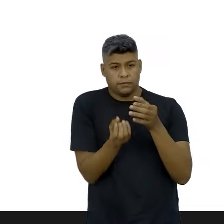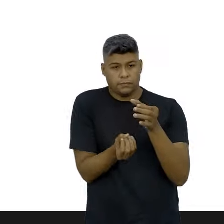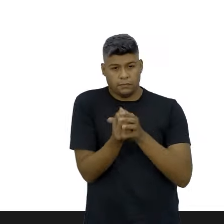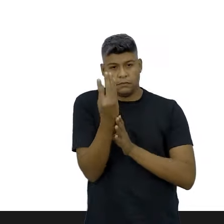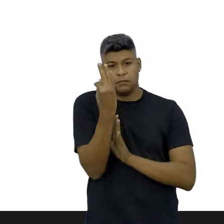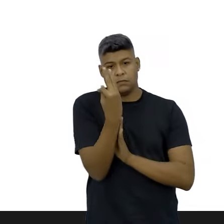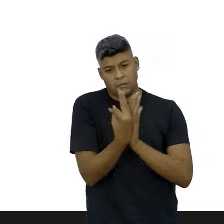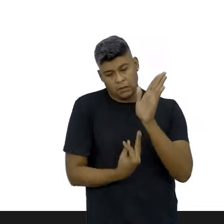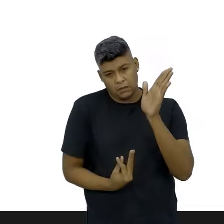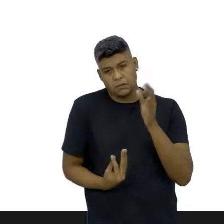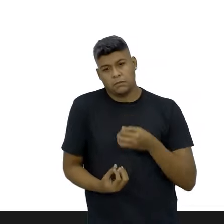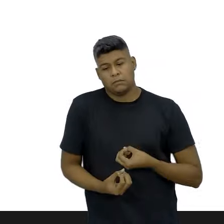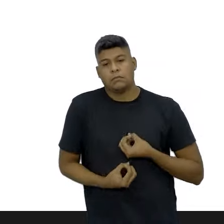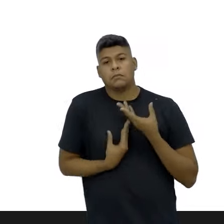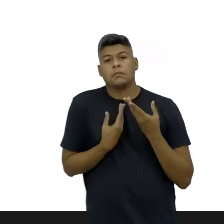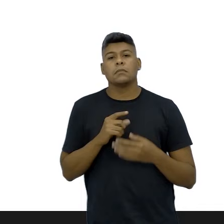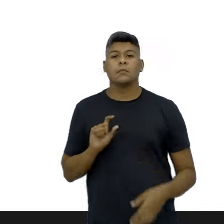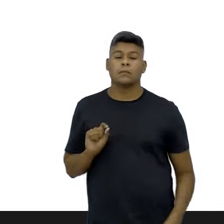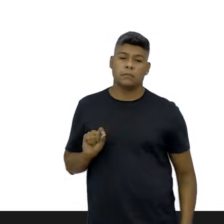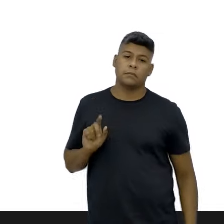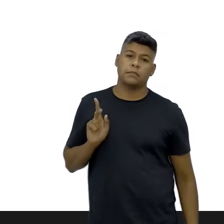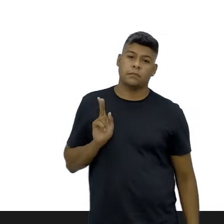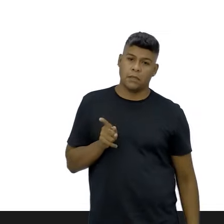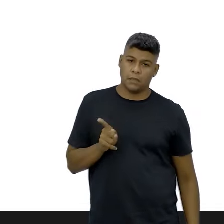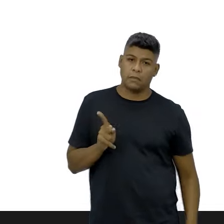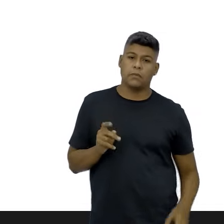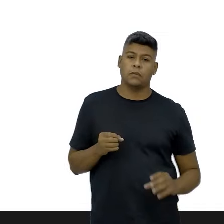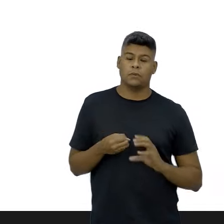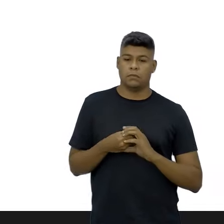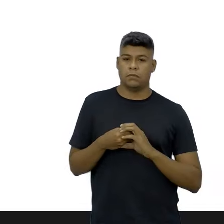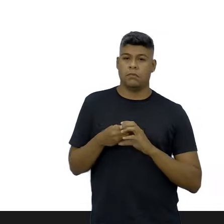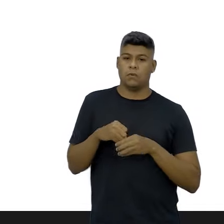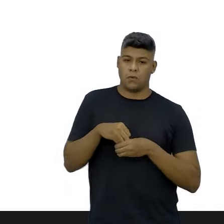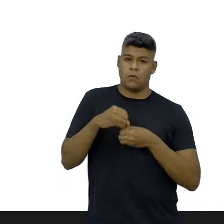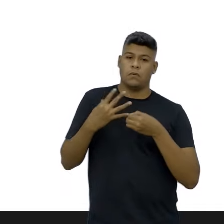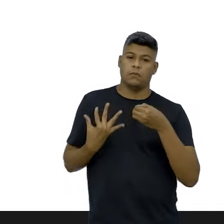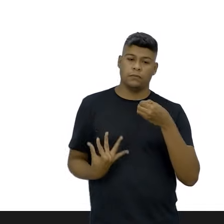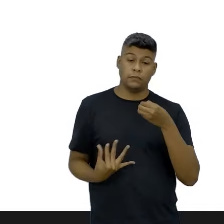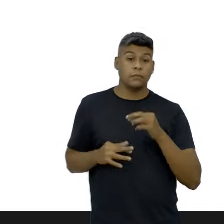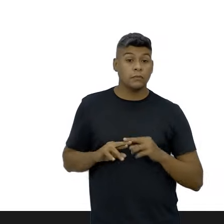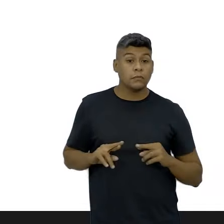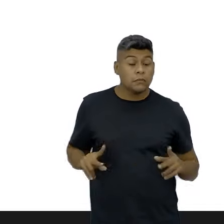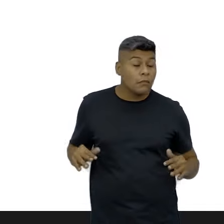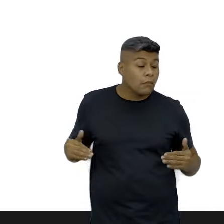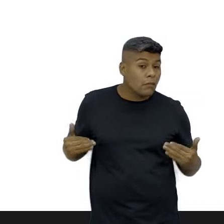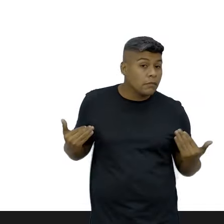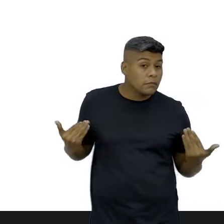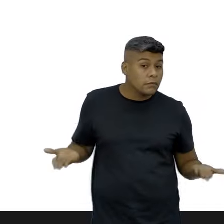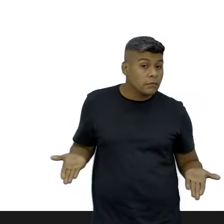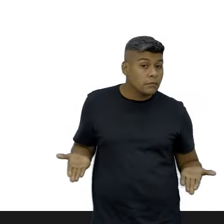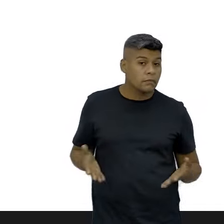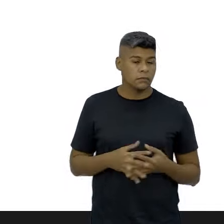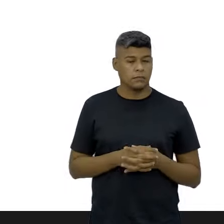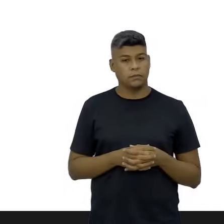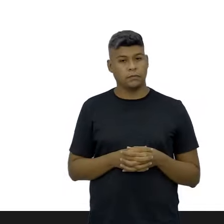texto e que expressam basicamente o mesmo conteúdo, né? A diferença é que a primeira